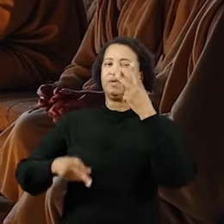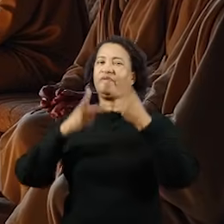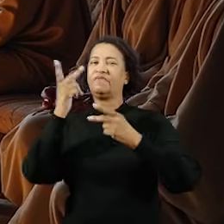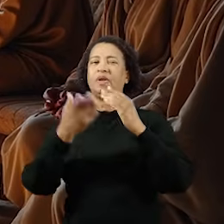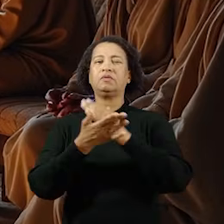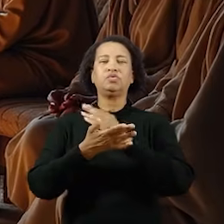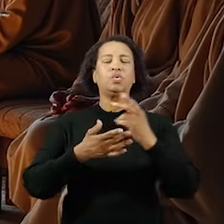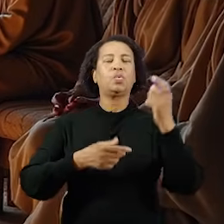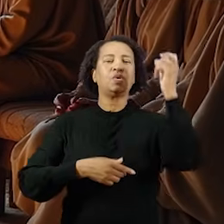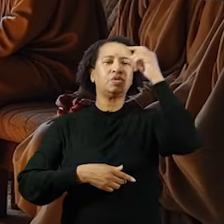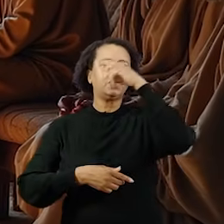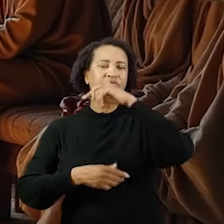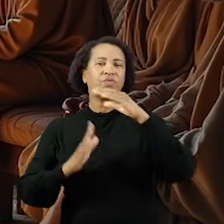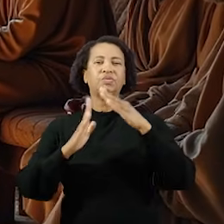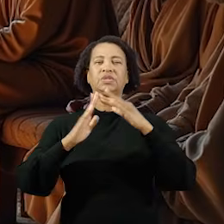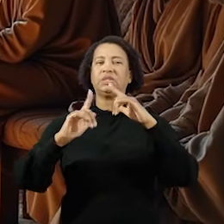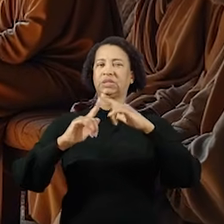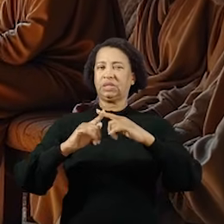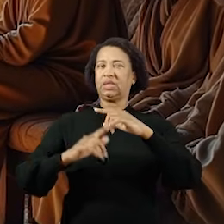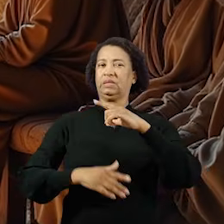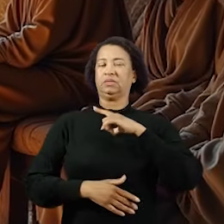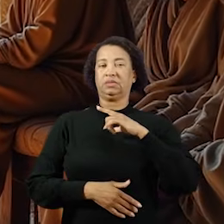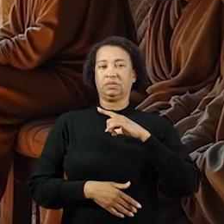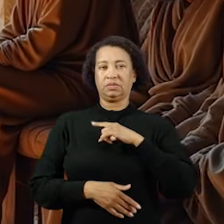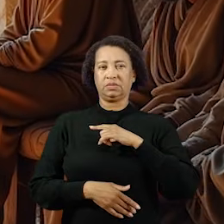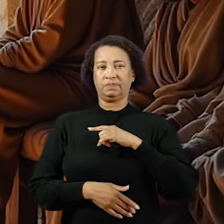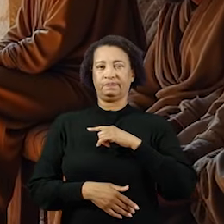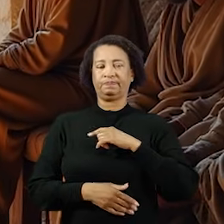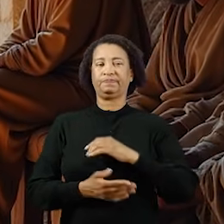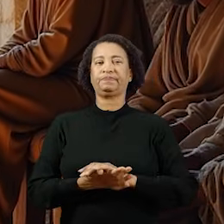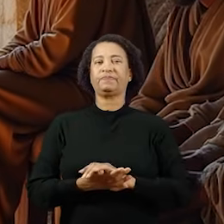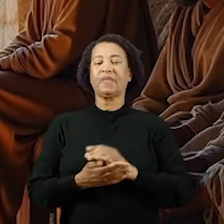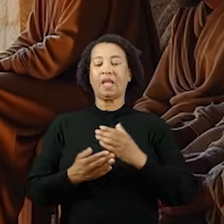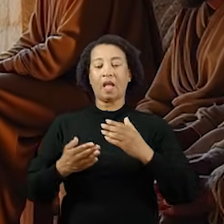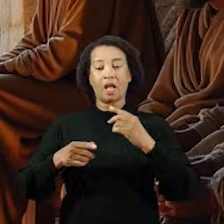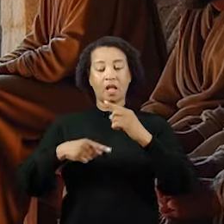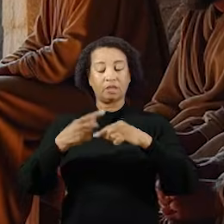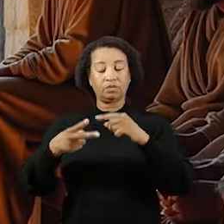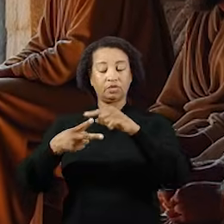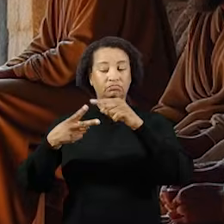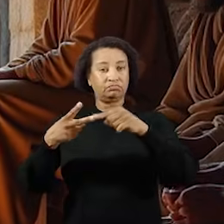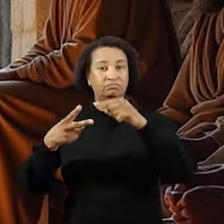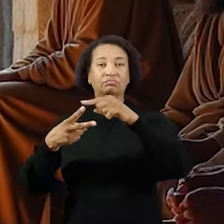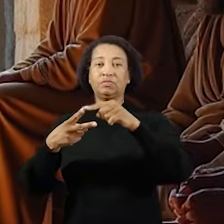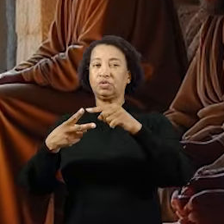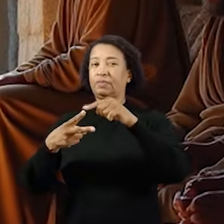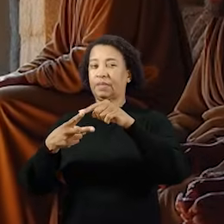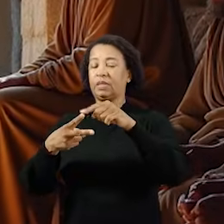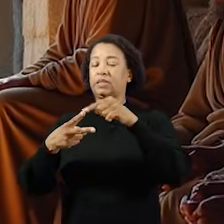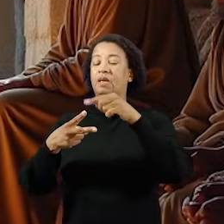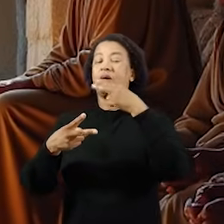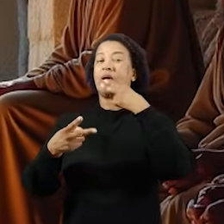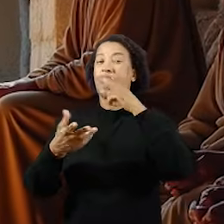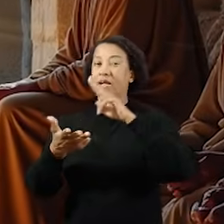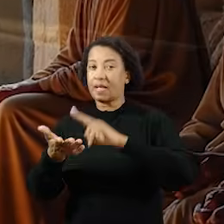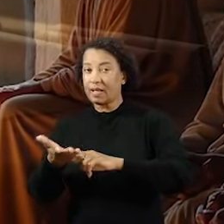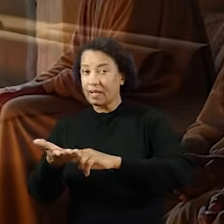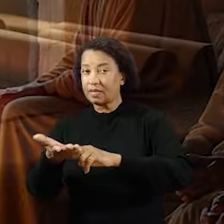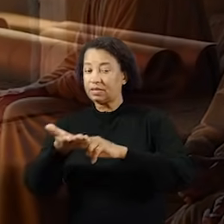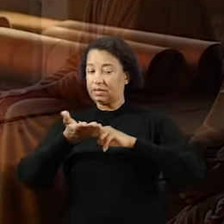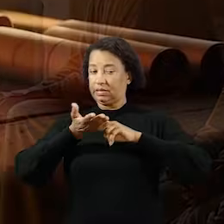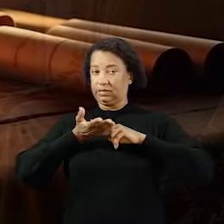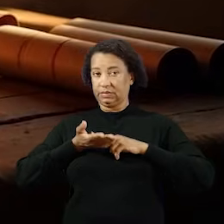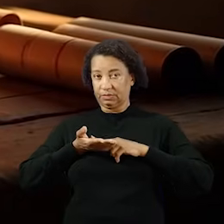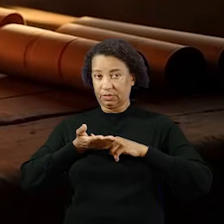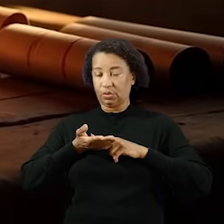sobre algumas dificuldades pelas quais a igreja estava passando. A partir destas duas fontes, a carta que ele